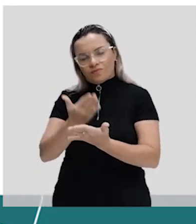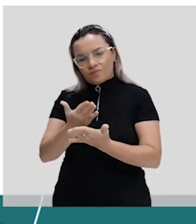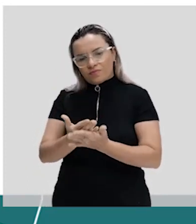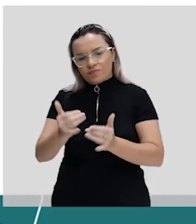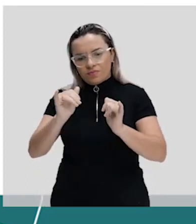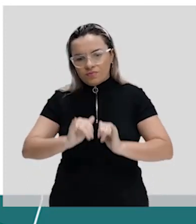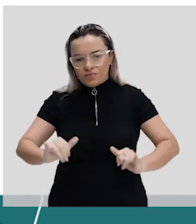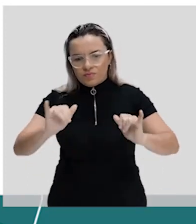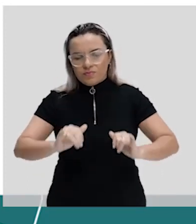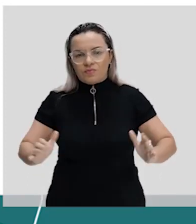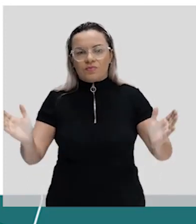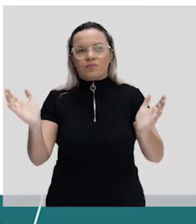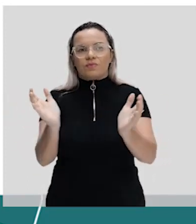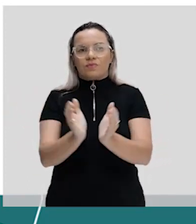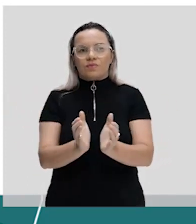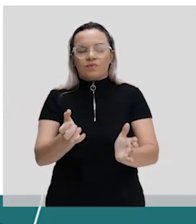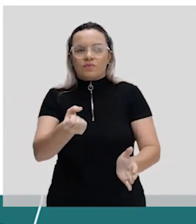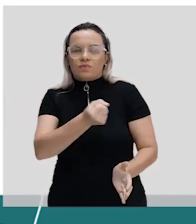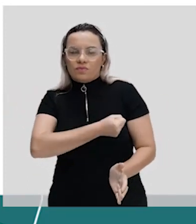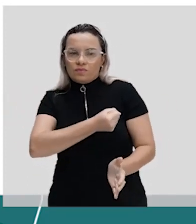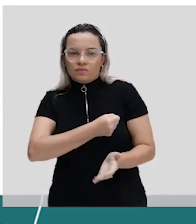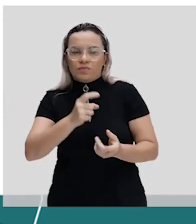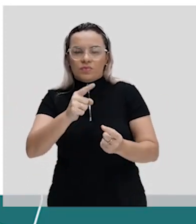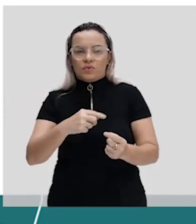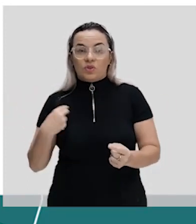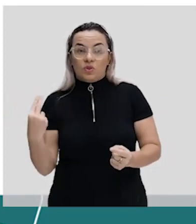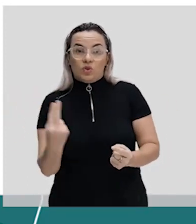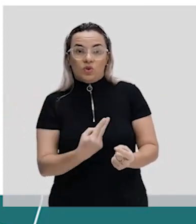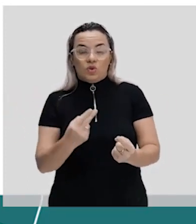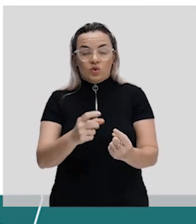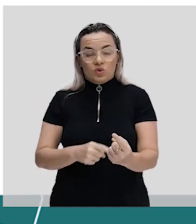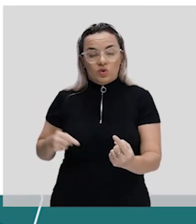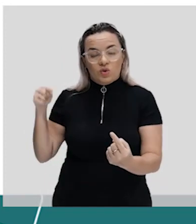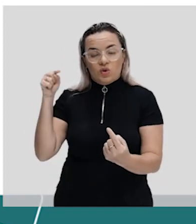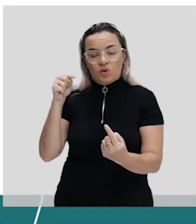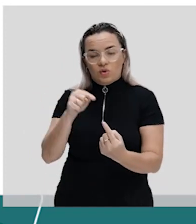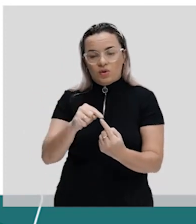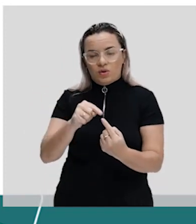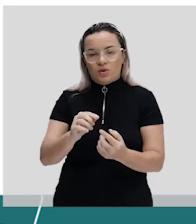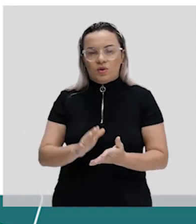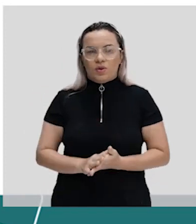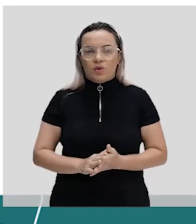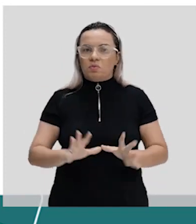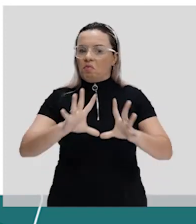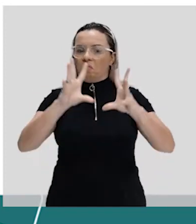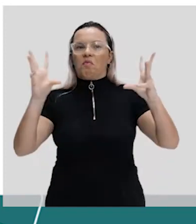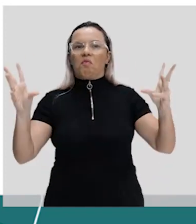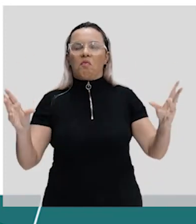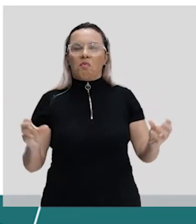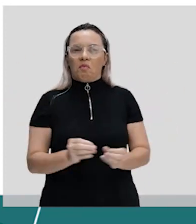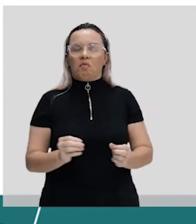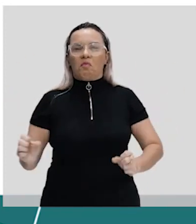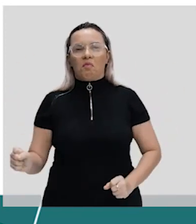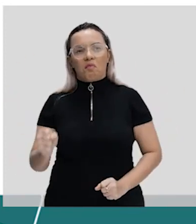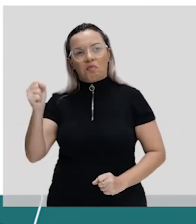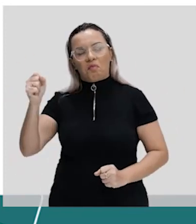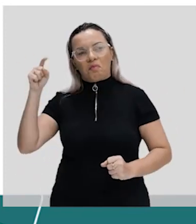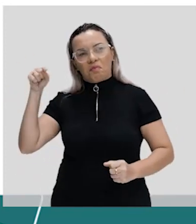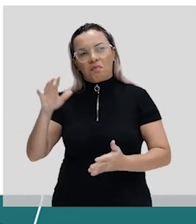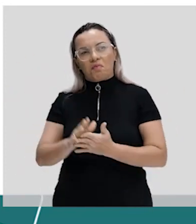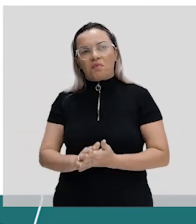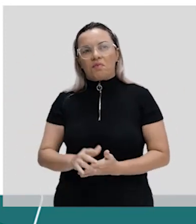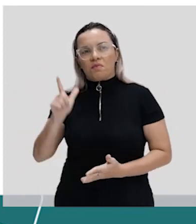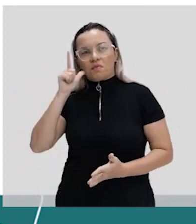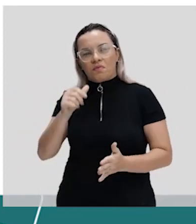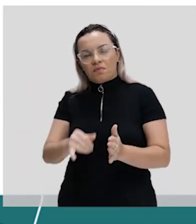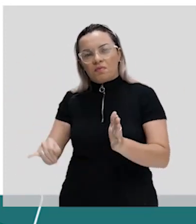informações dos conjuntos numéricos, e o nosso objetivo foi, né, concluído com sucesso. Nós conseguimos justamente identificar